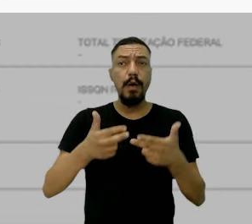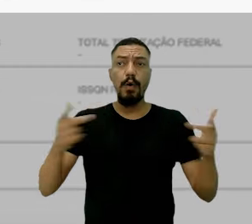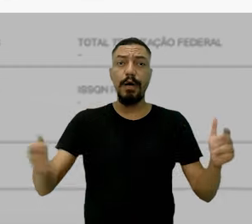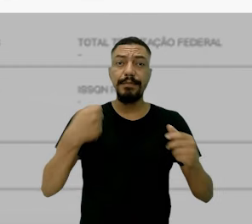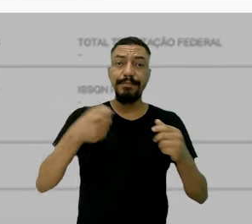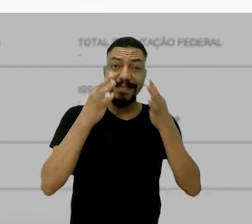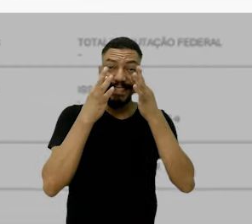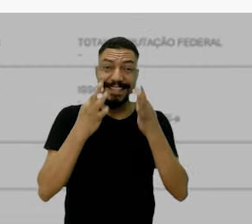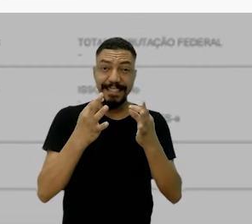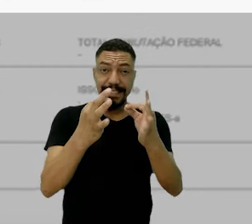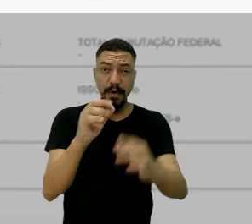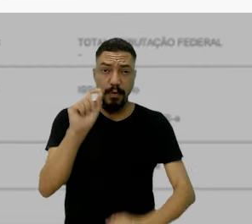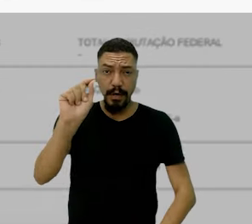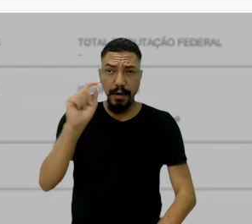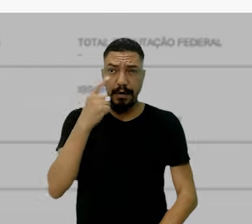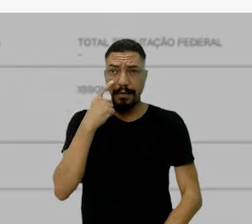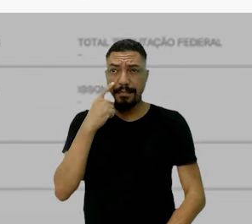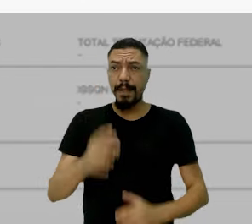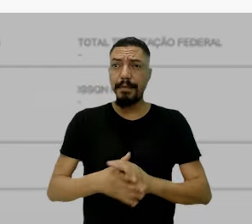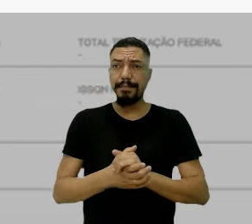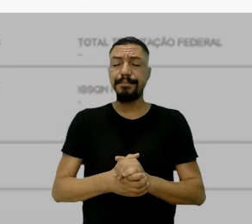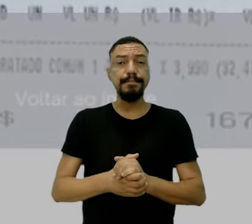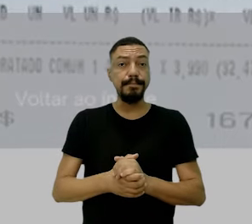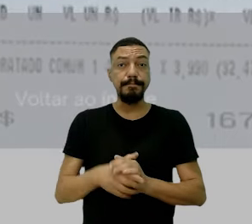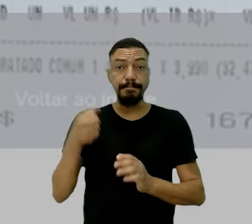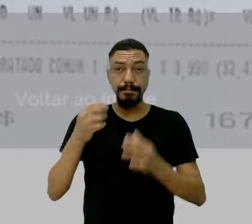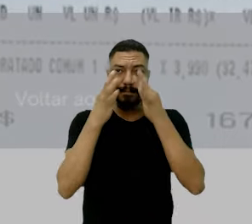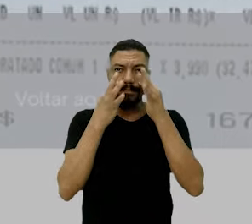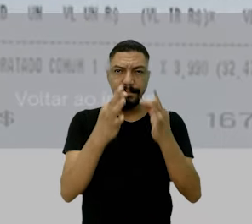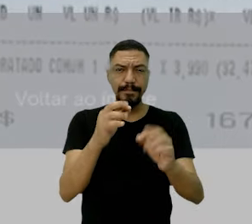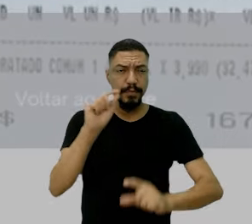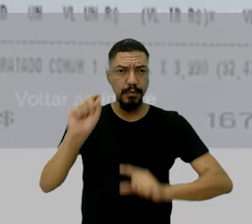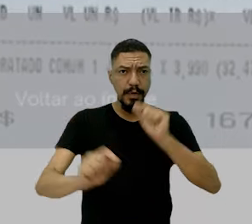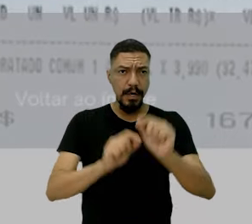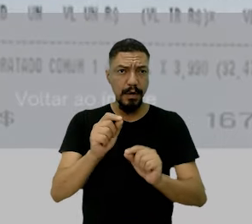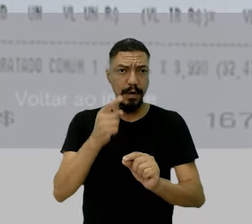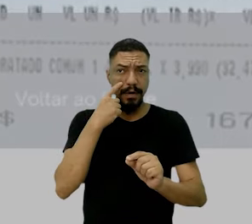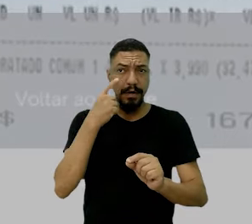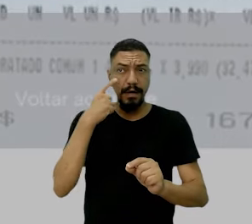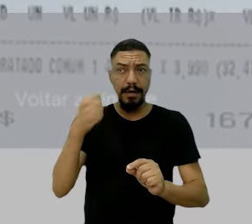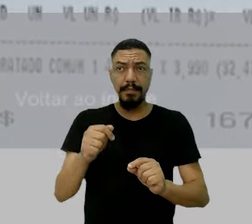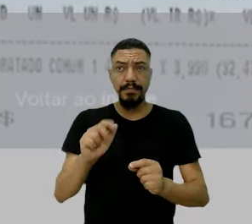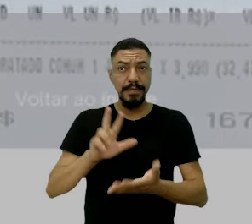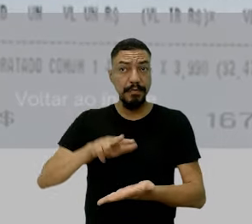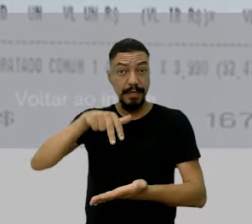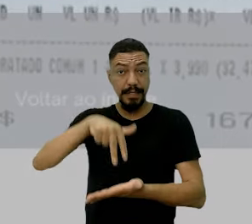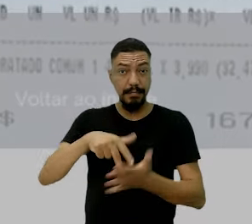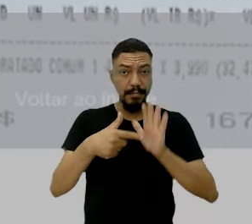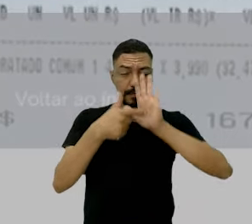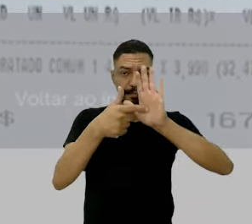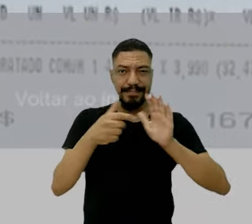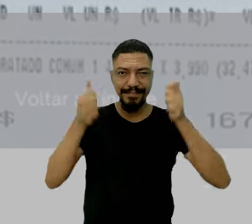Coisas a prestar atenção. Então vamos lá. O que eu preciso prestar atenção aqui? Essa eu vou ter que levantar,